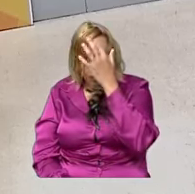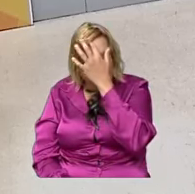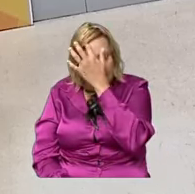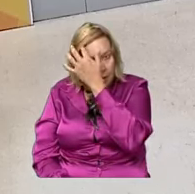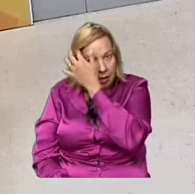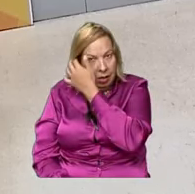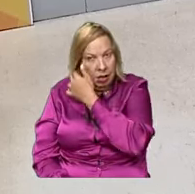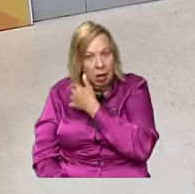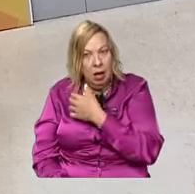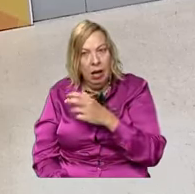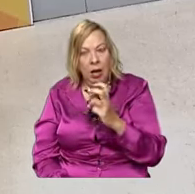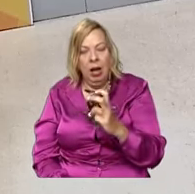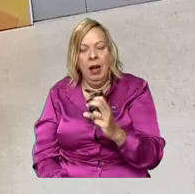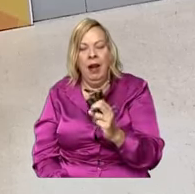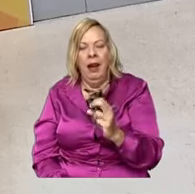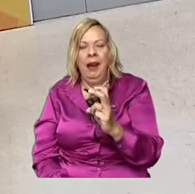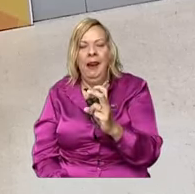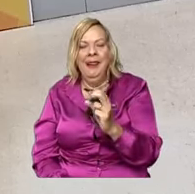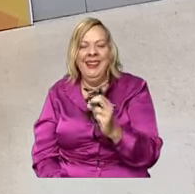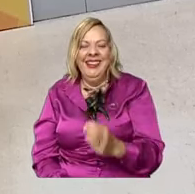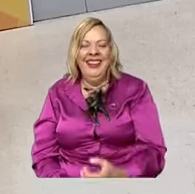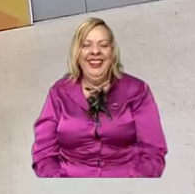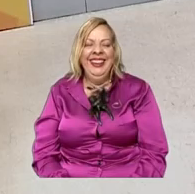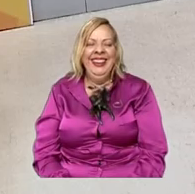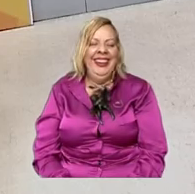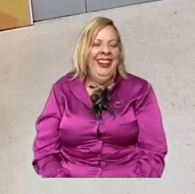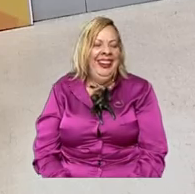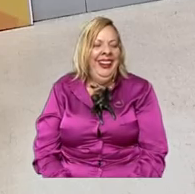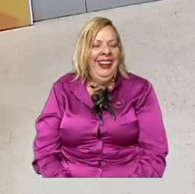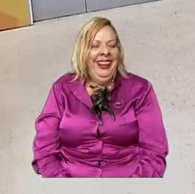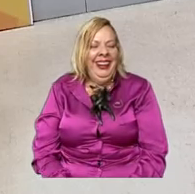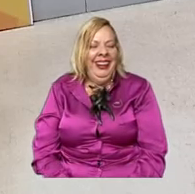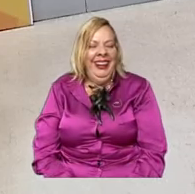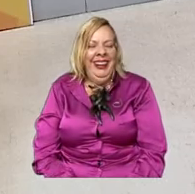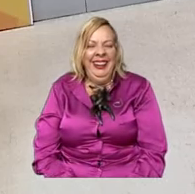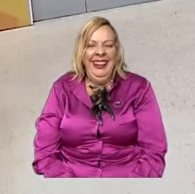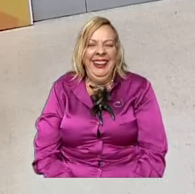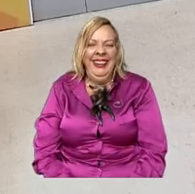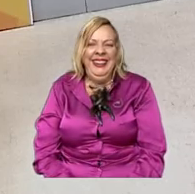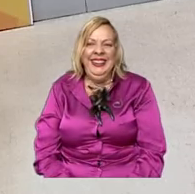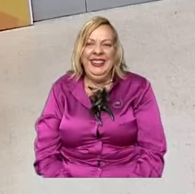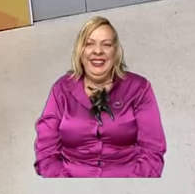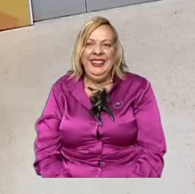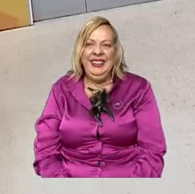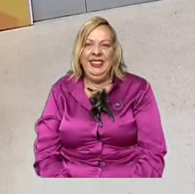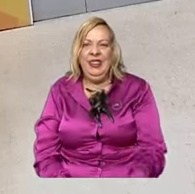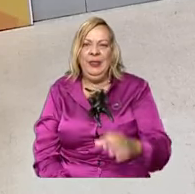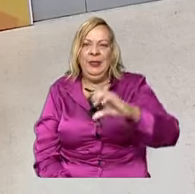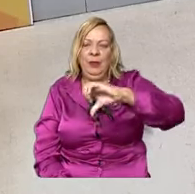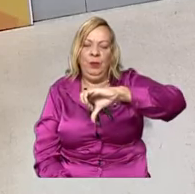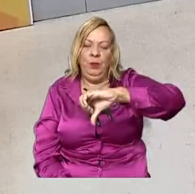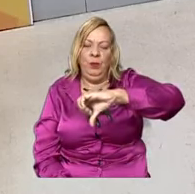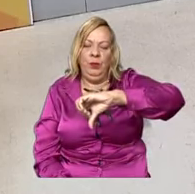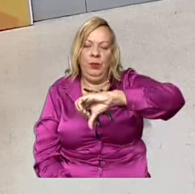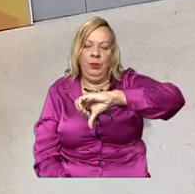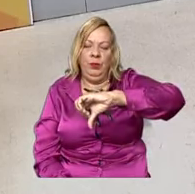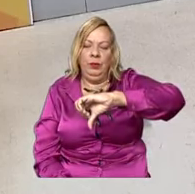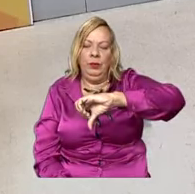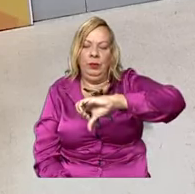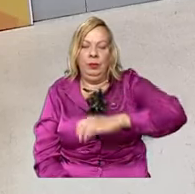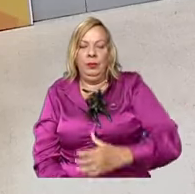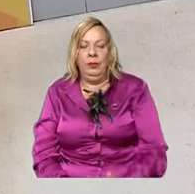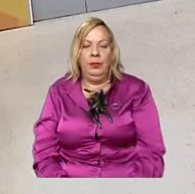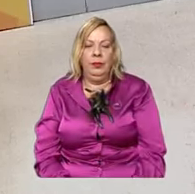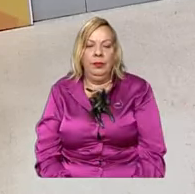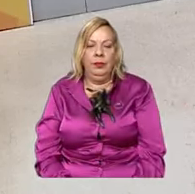28. E agora 50. 50. Vai marcando, vamos junto. Número 9, número 9, 50